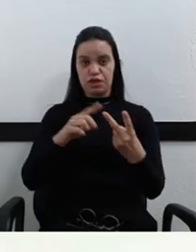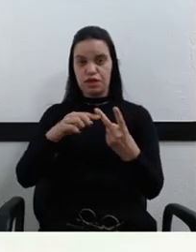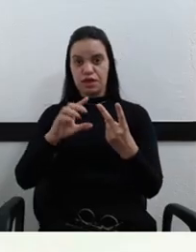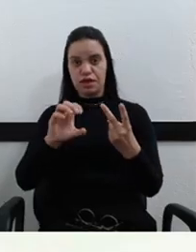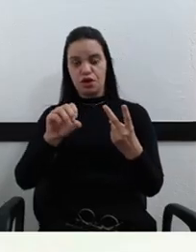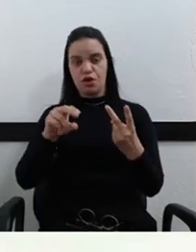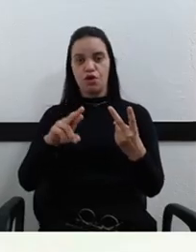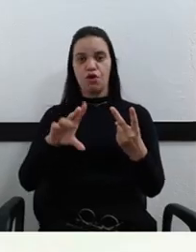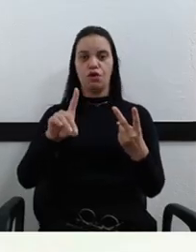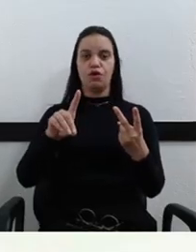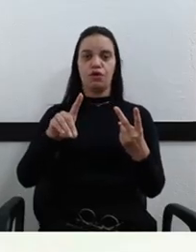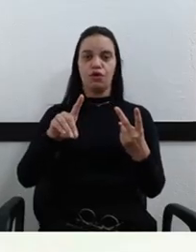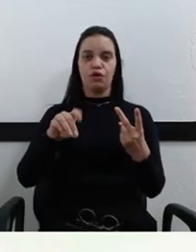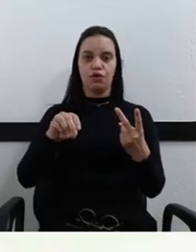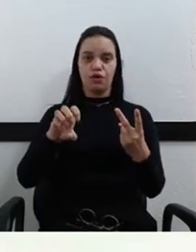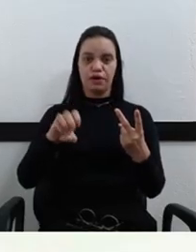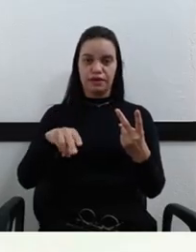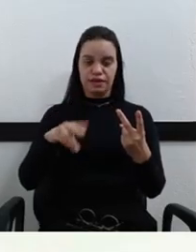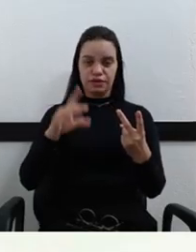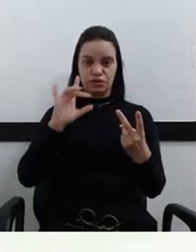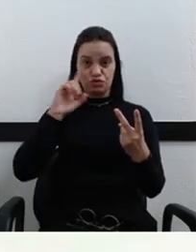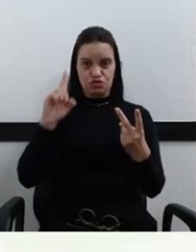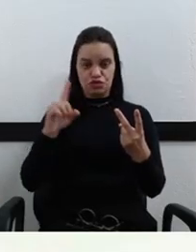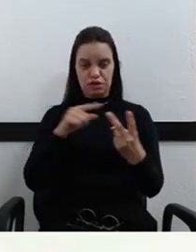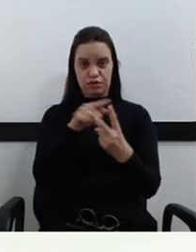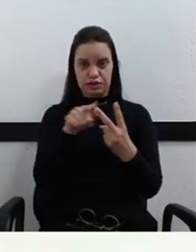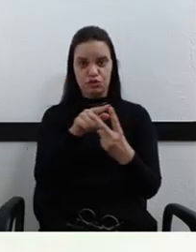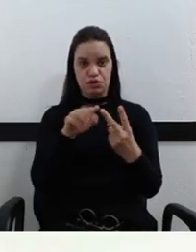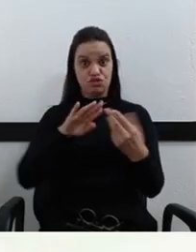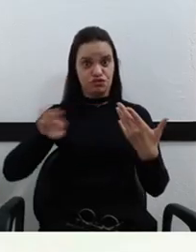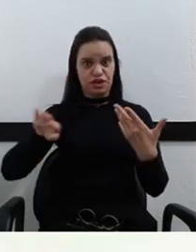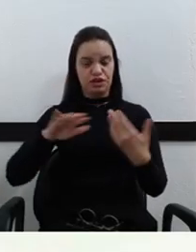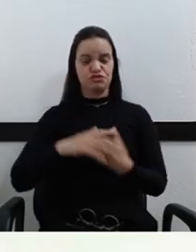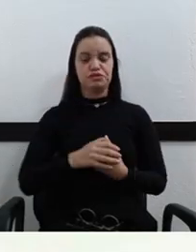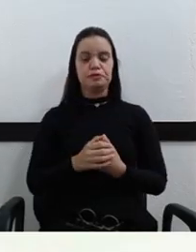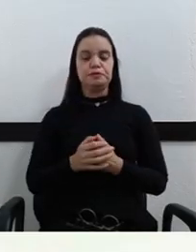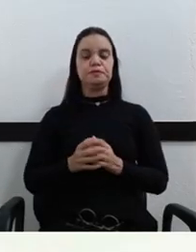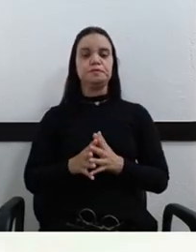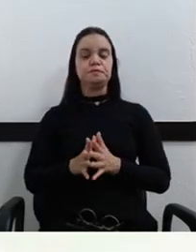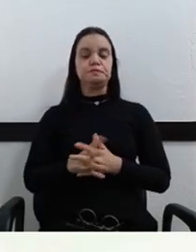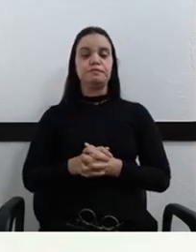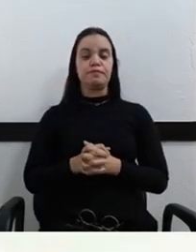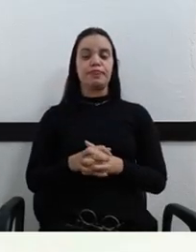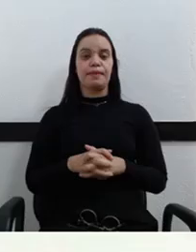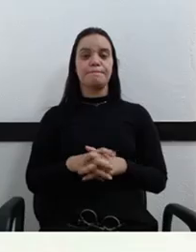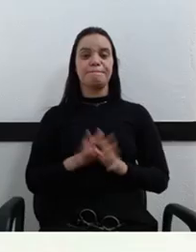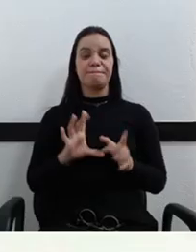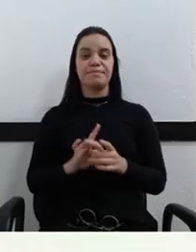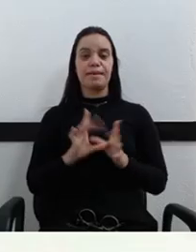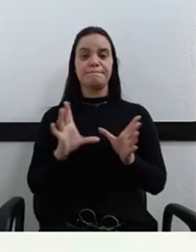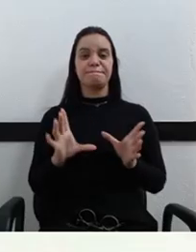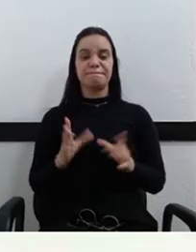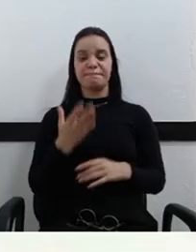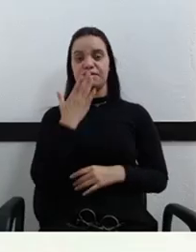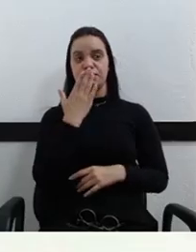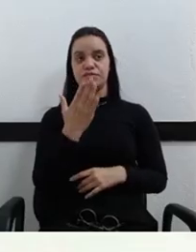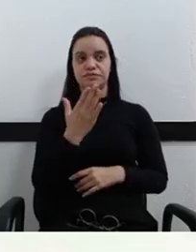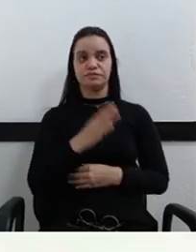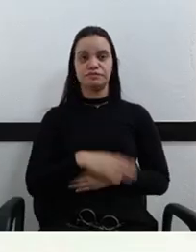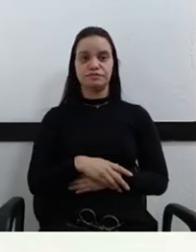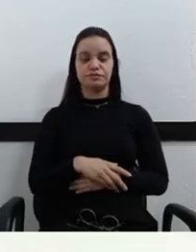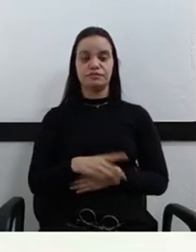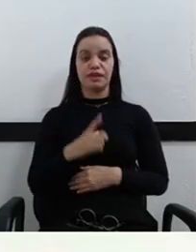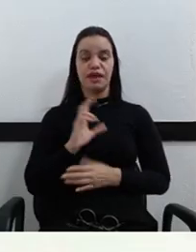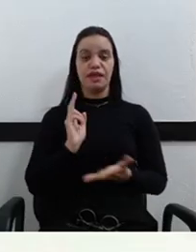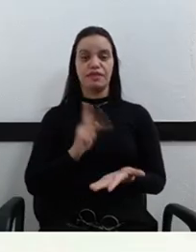deliberação sobre matérias urgentes, que é onde eu fiz um encaminhamento de deliberação aqui para permitir o pedido de indeferimento, é, na